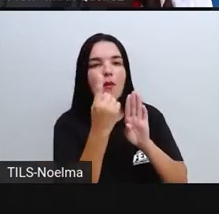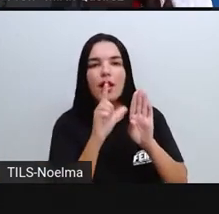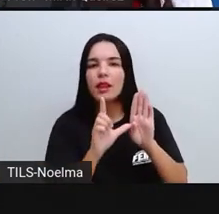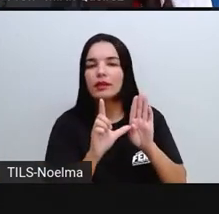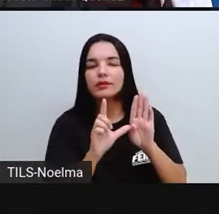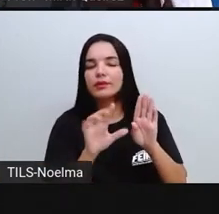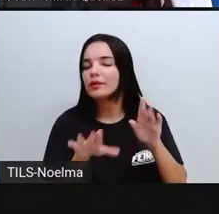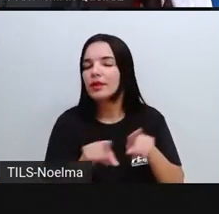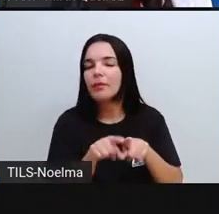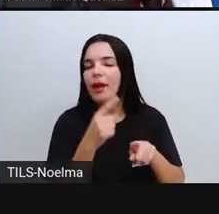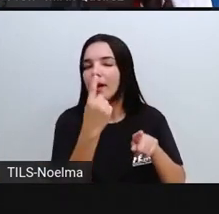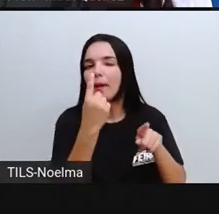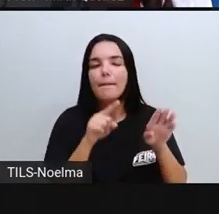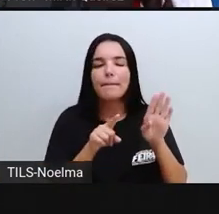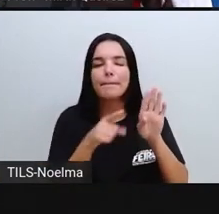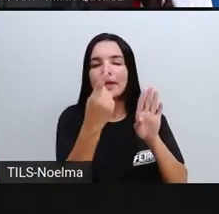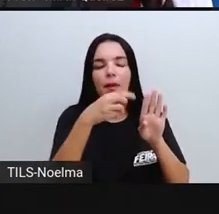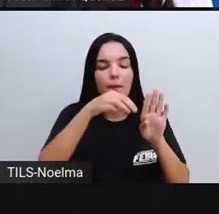1.000 ml, que é 1.000 ml.